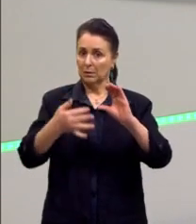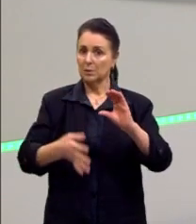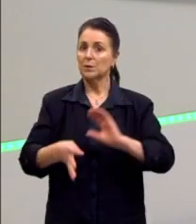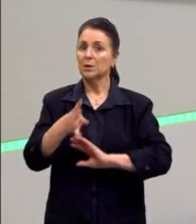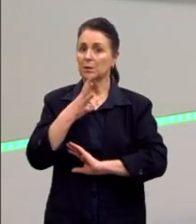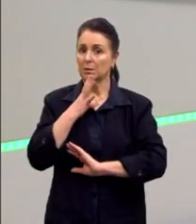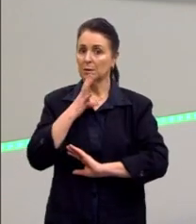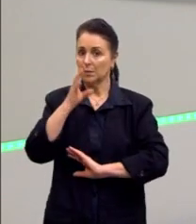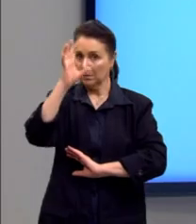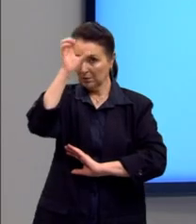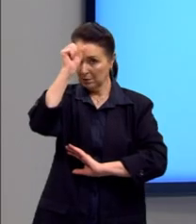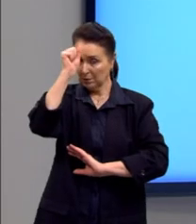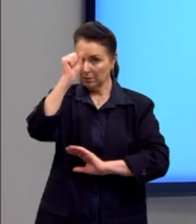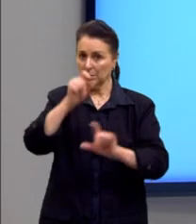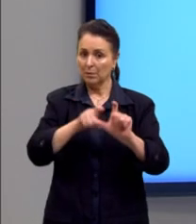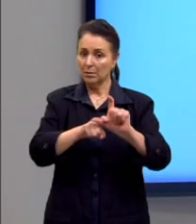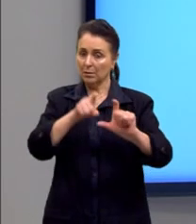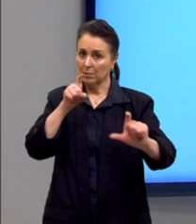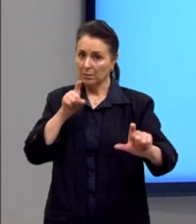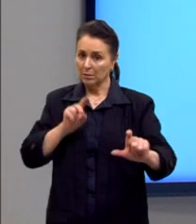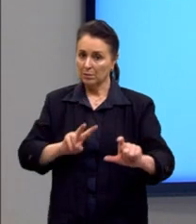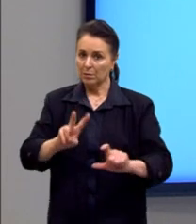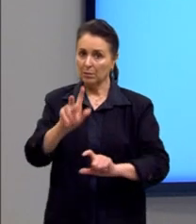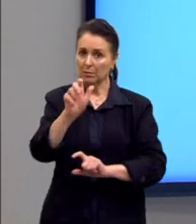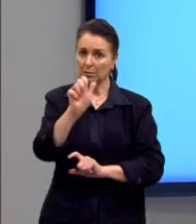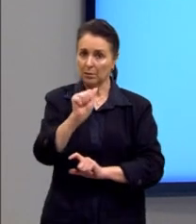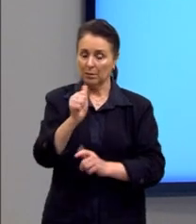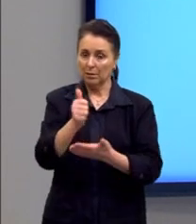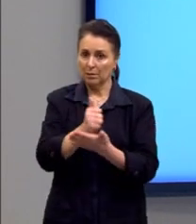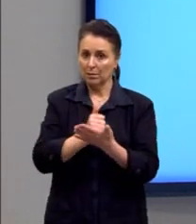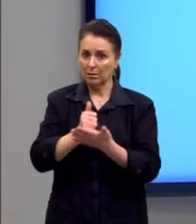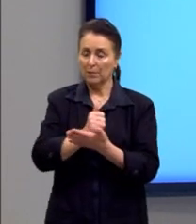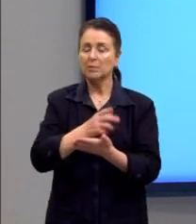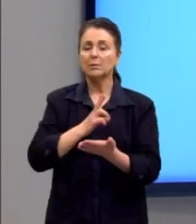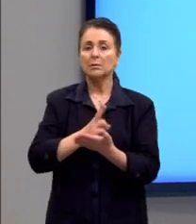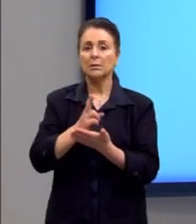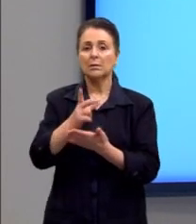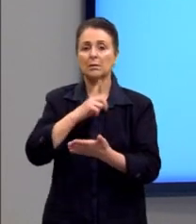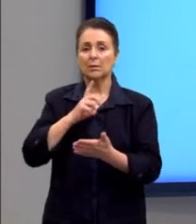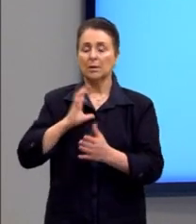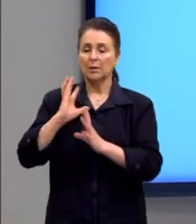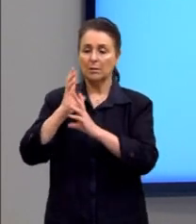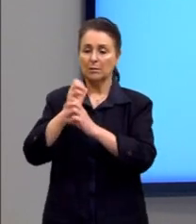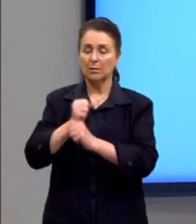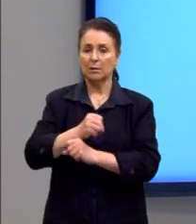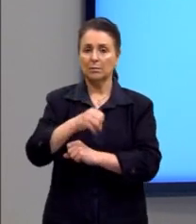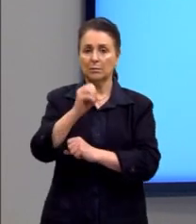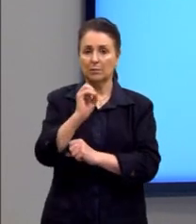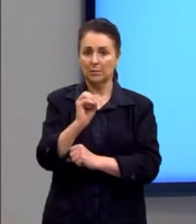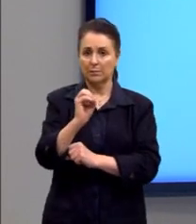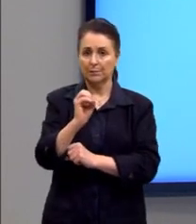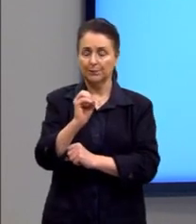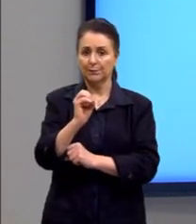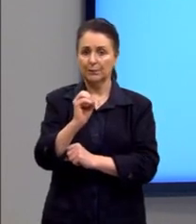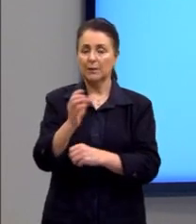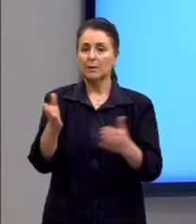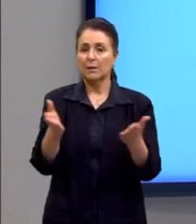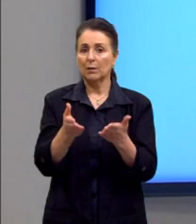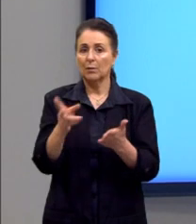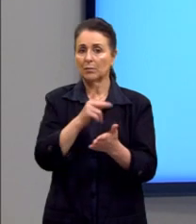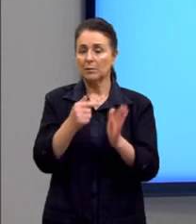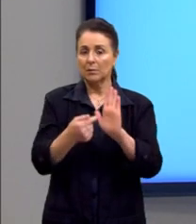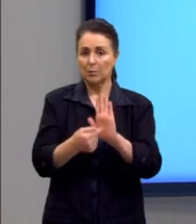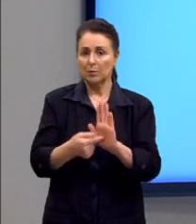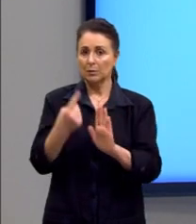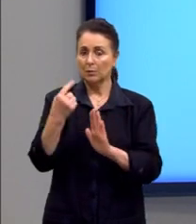Mas independente do valor de ar do valor da base sempre Teremos como resultado zero aqui o trouxe para